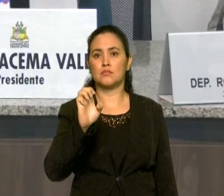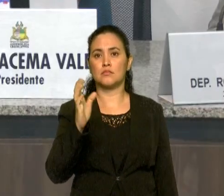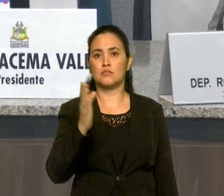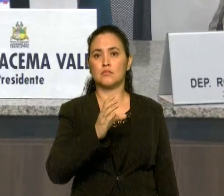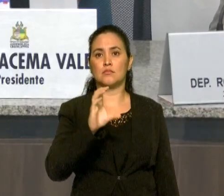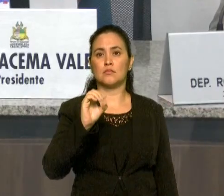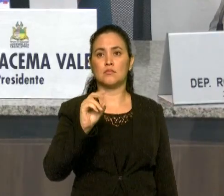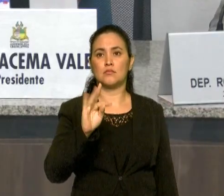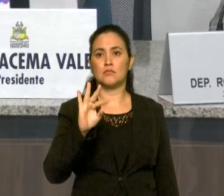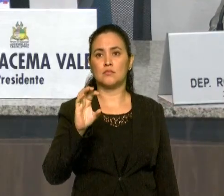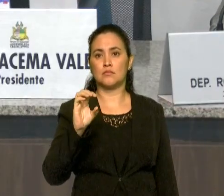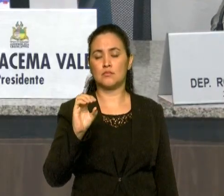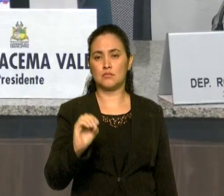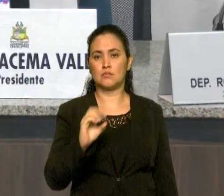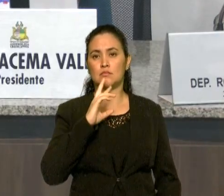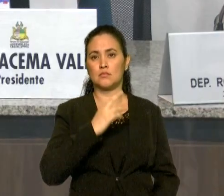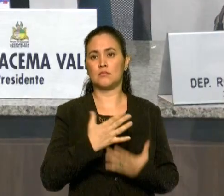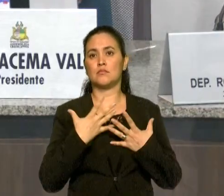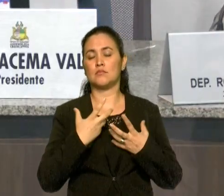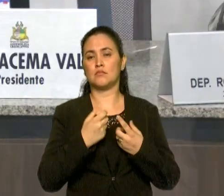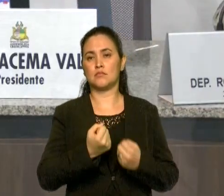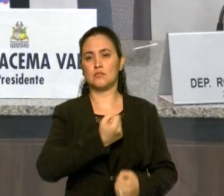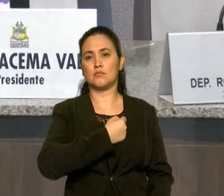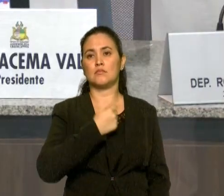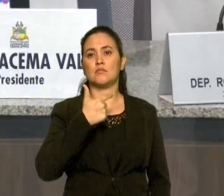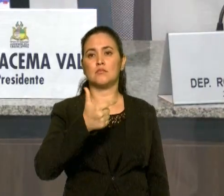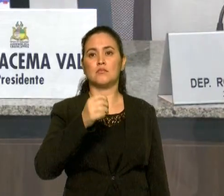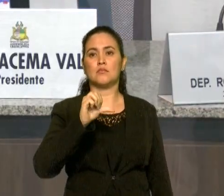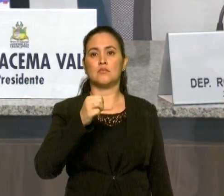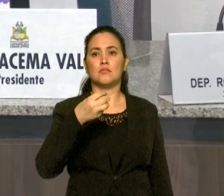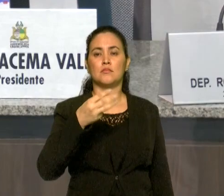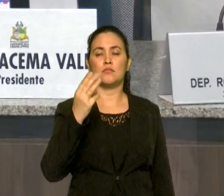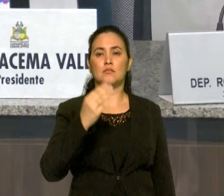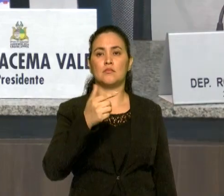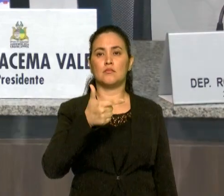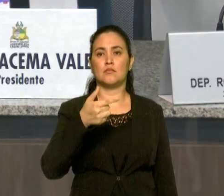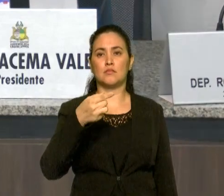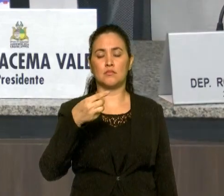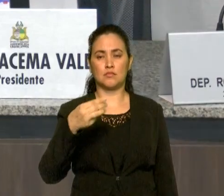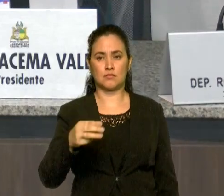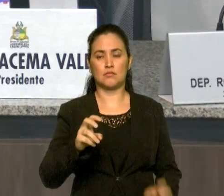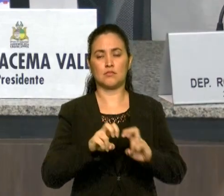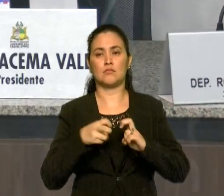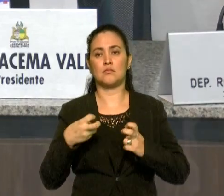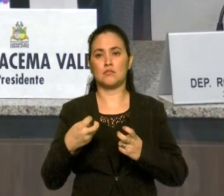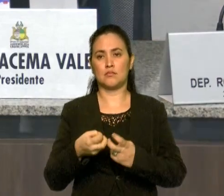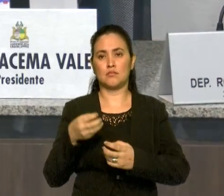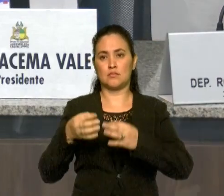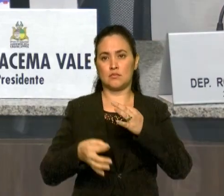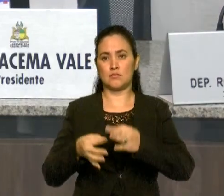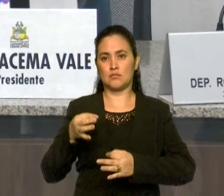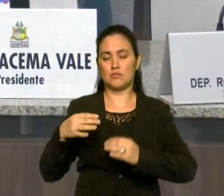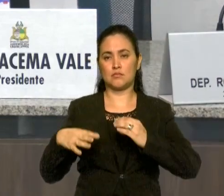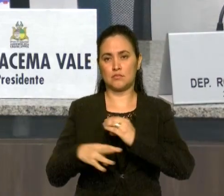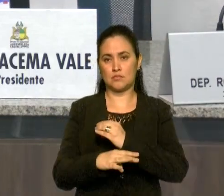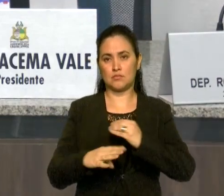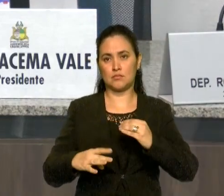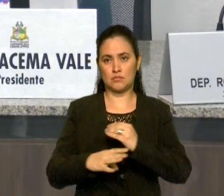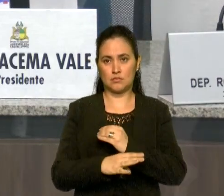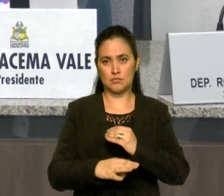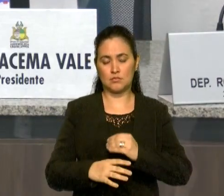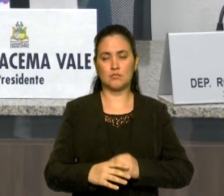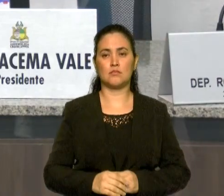número 293 de 2023, emitido pela Comissão de Constituição, Justiça e